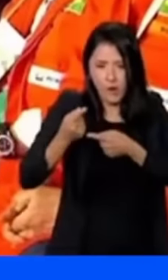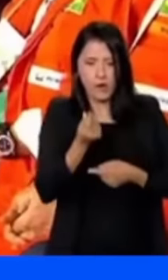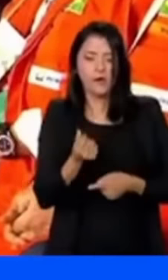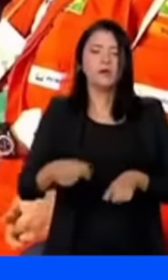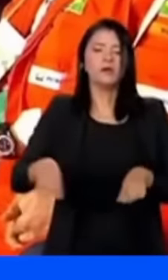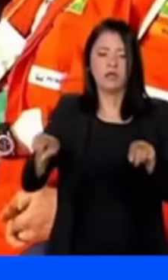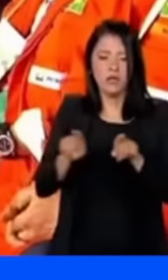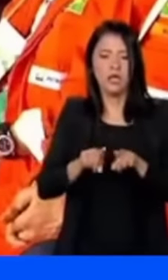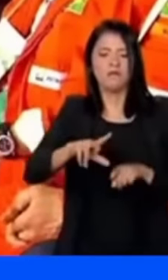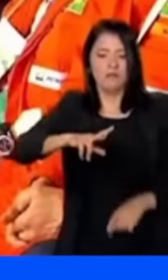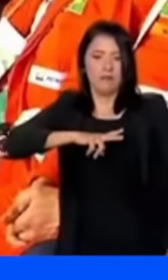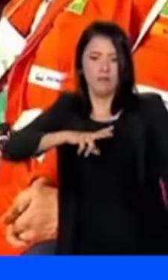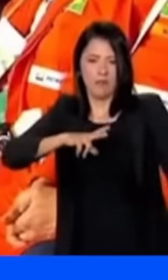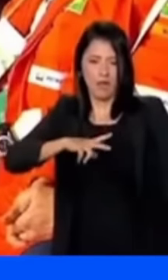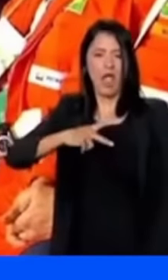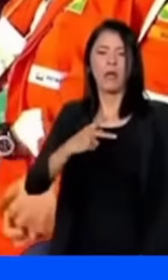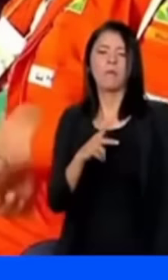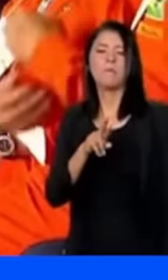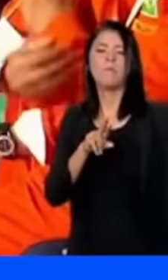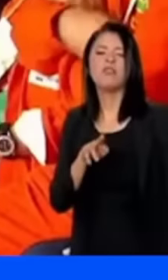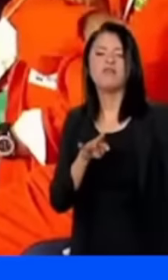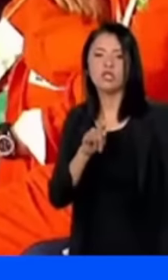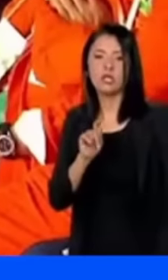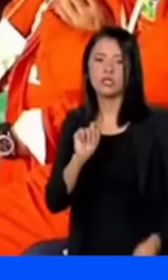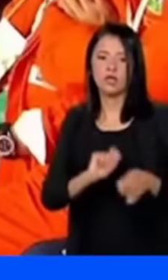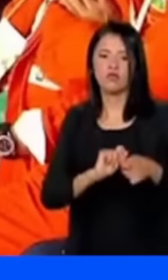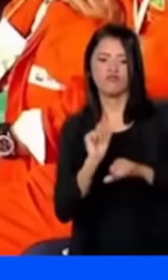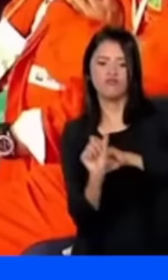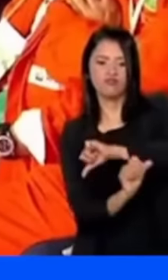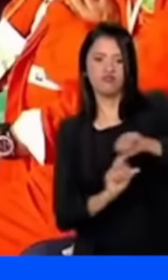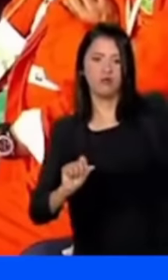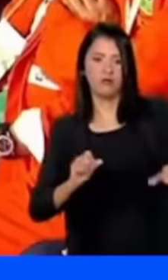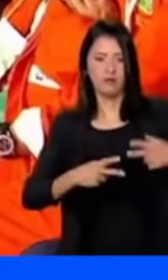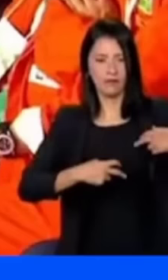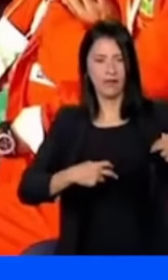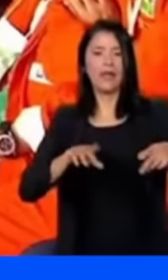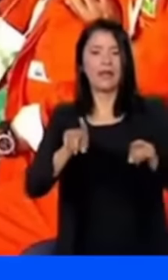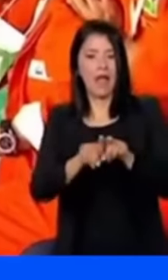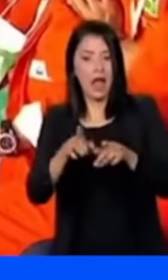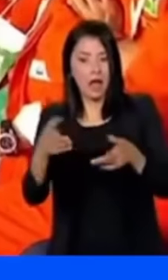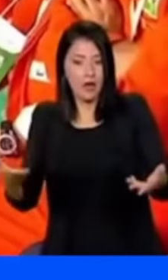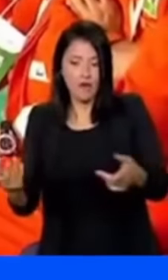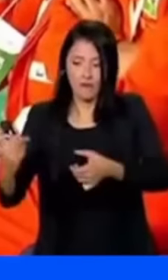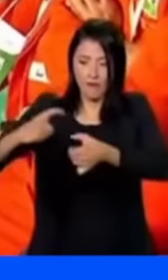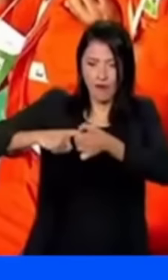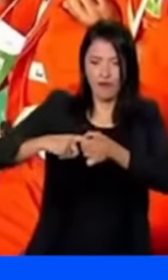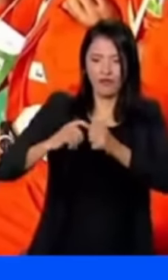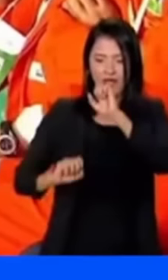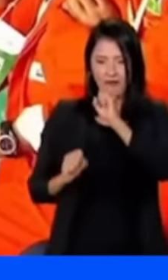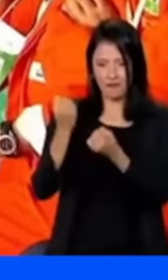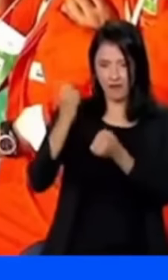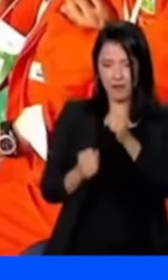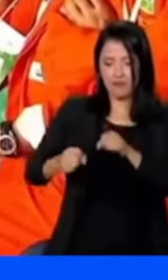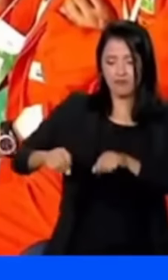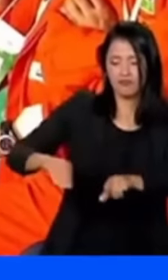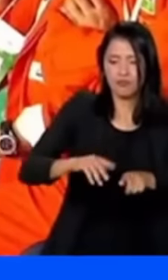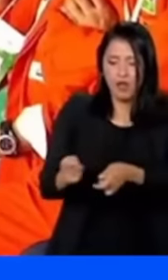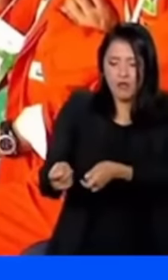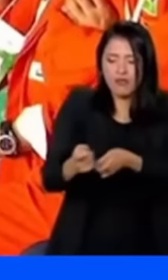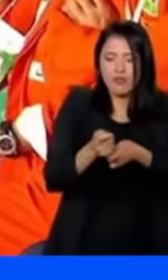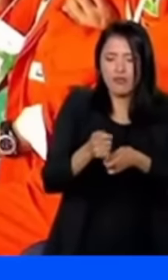maldita privatização. A retomada da fábrica de fertilizantes nitrogenados no Paraná é